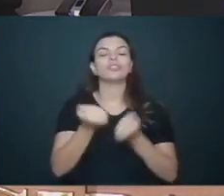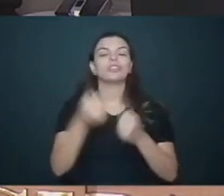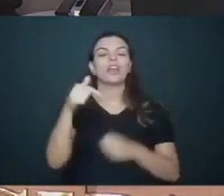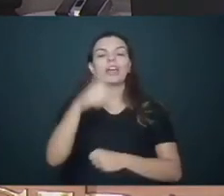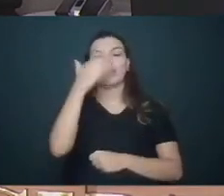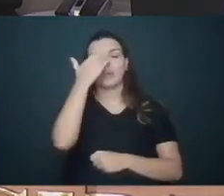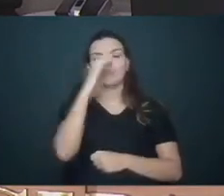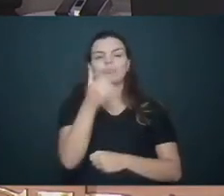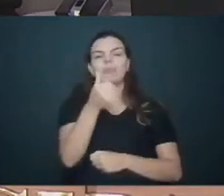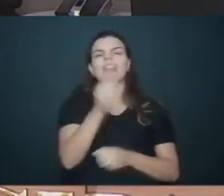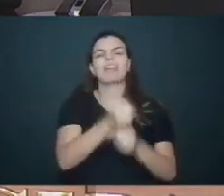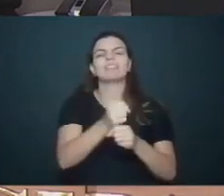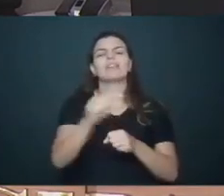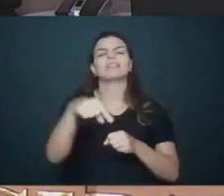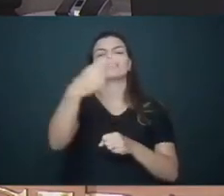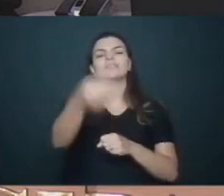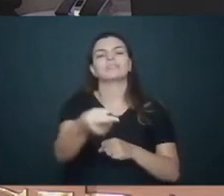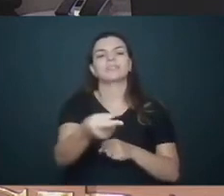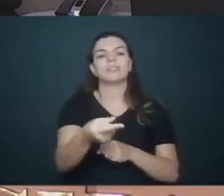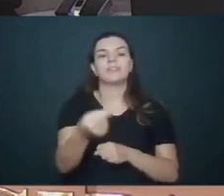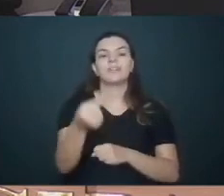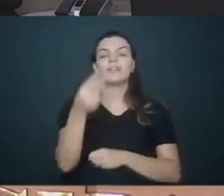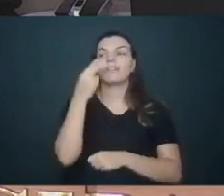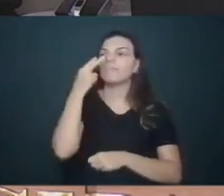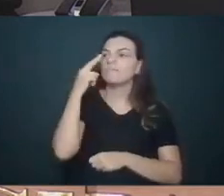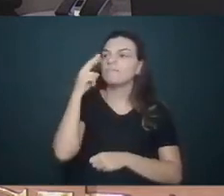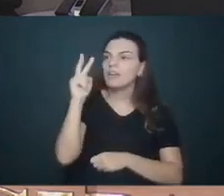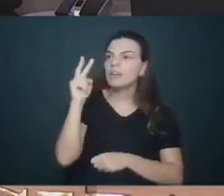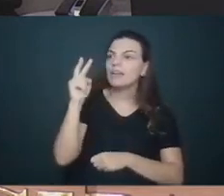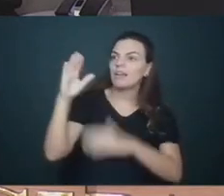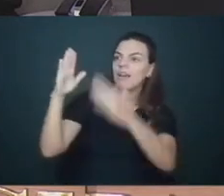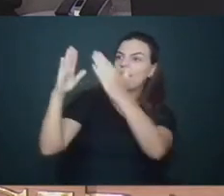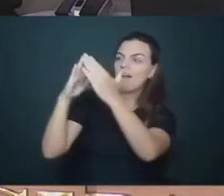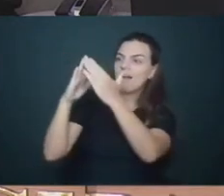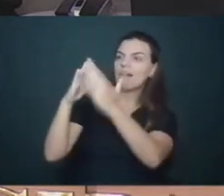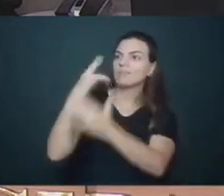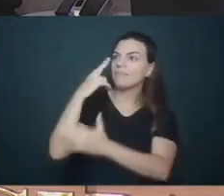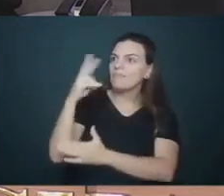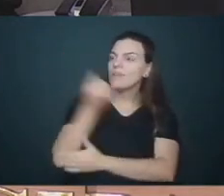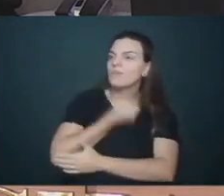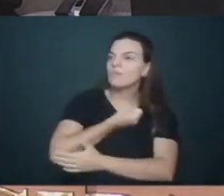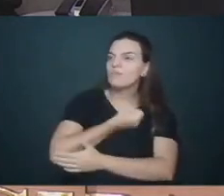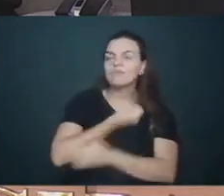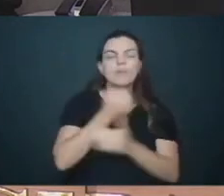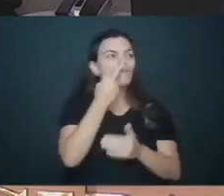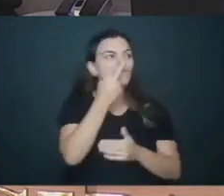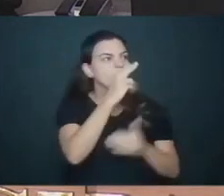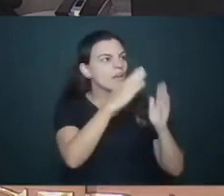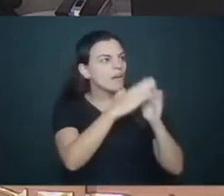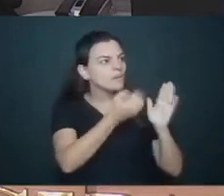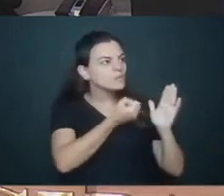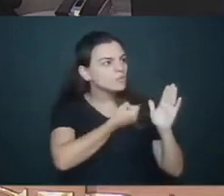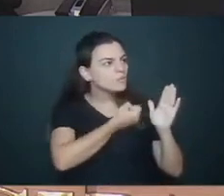o imóvel, o número, o número, o número. Aí, rapidamente, né, pega o Uber, pega o que